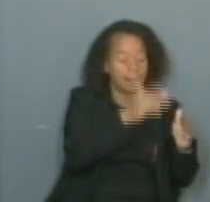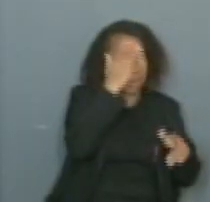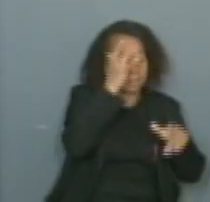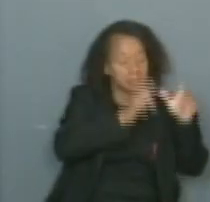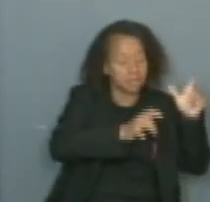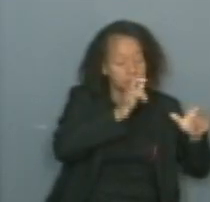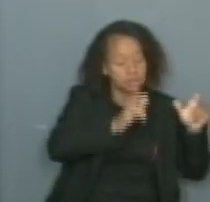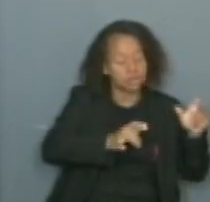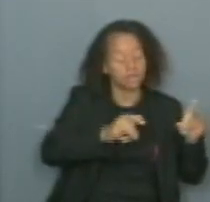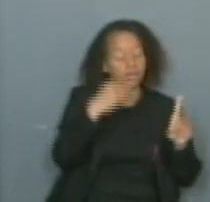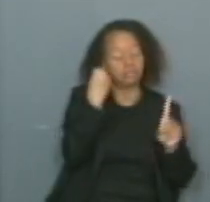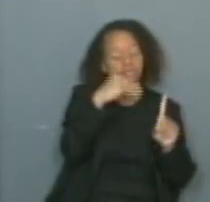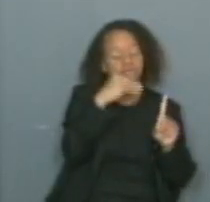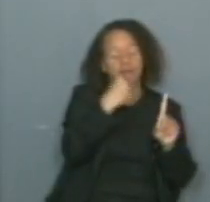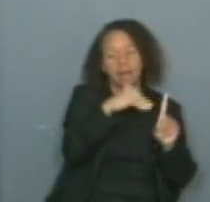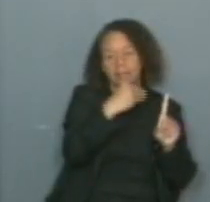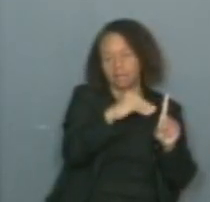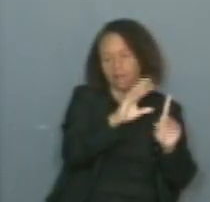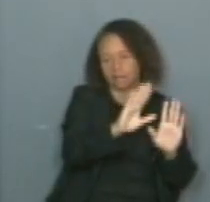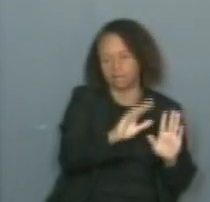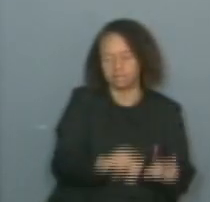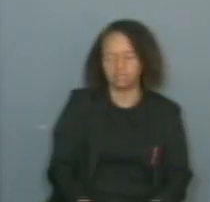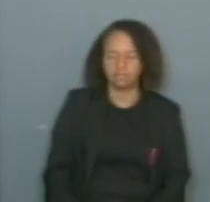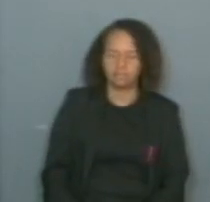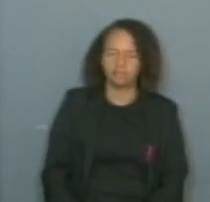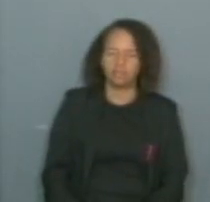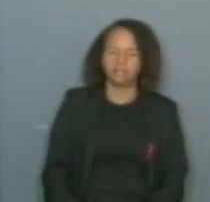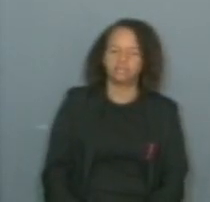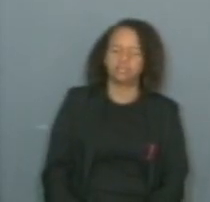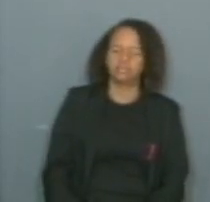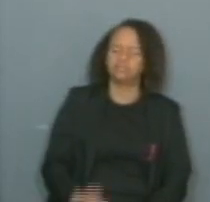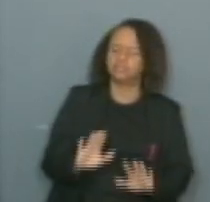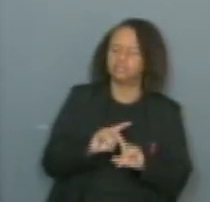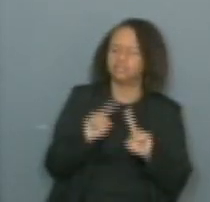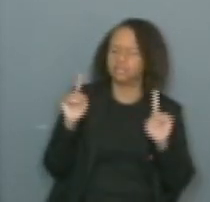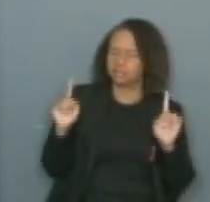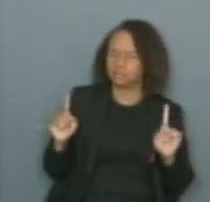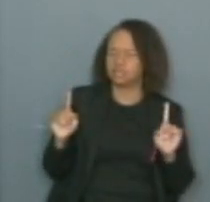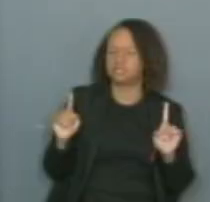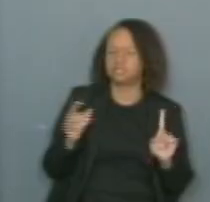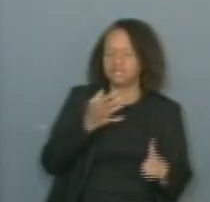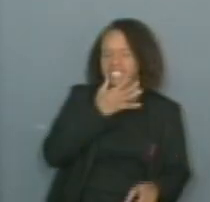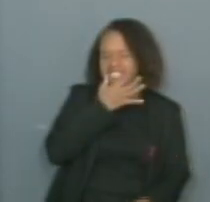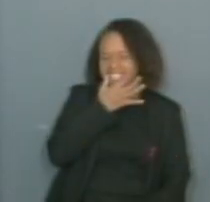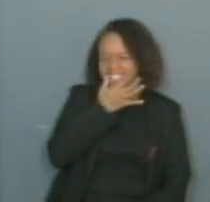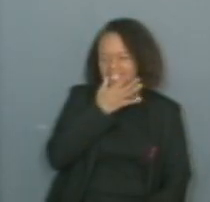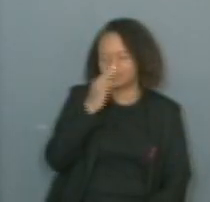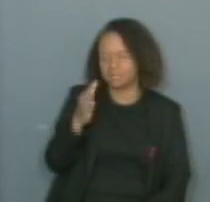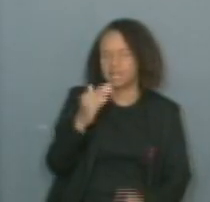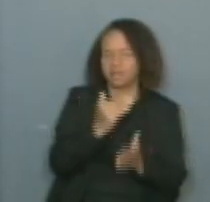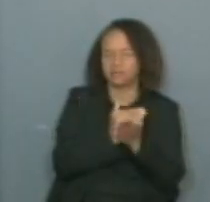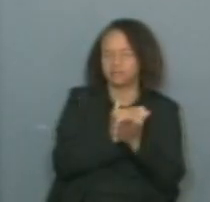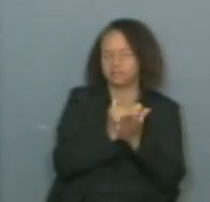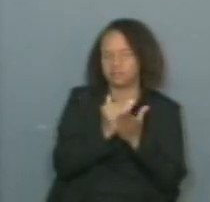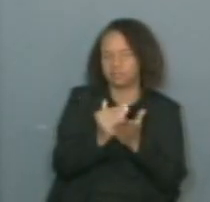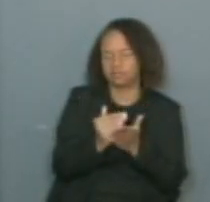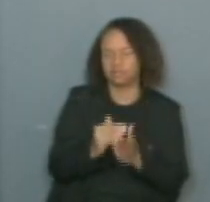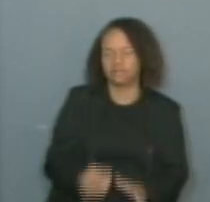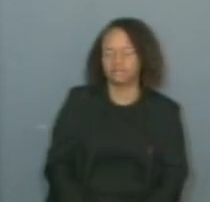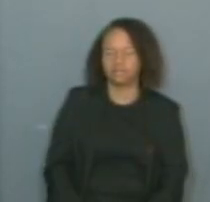pessoas em situação de vulnerabilidade. Mas, Eduardo Moura, eu gostaria de iniciar as minhas